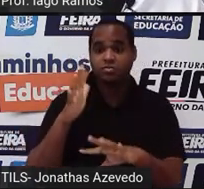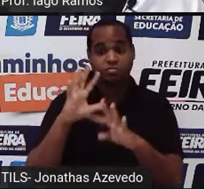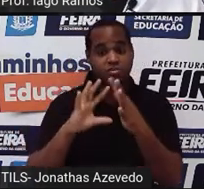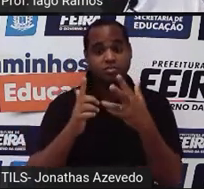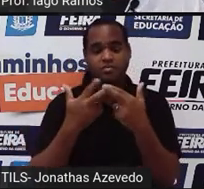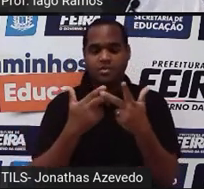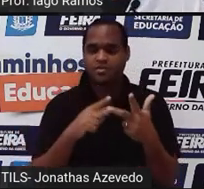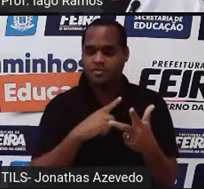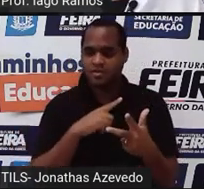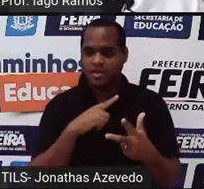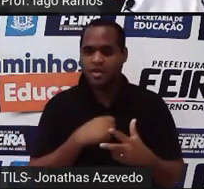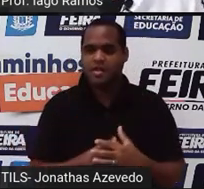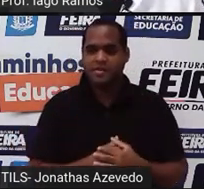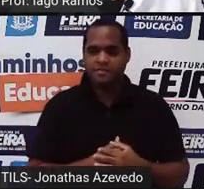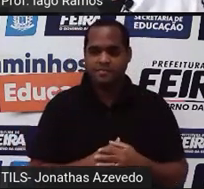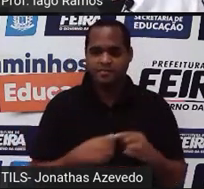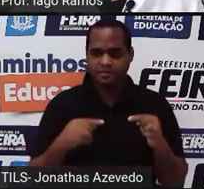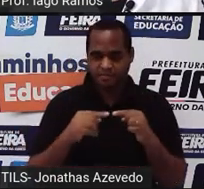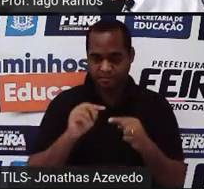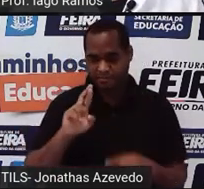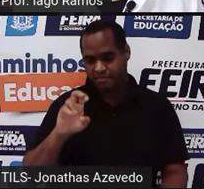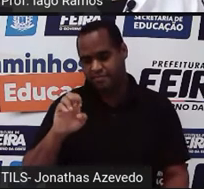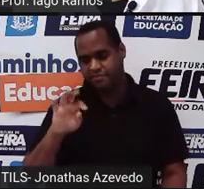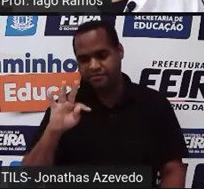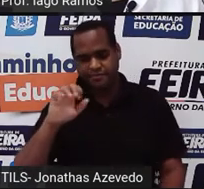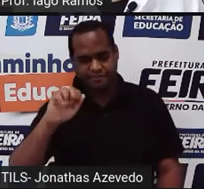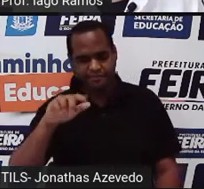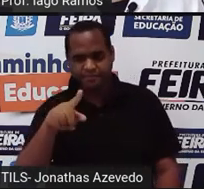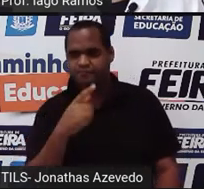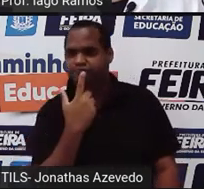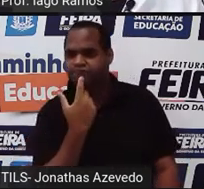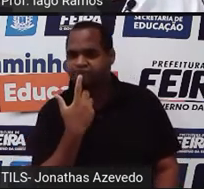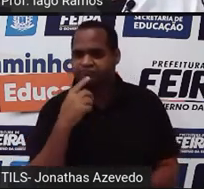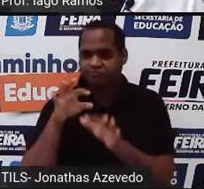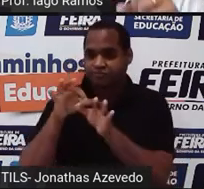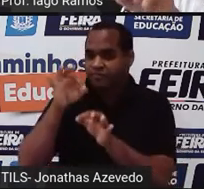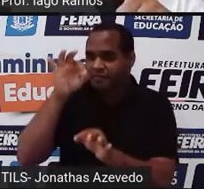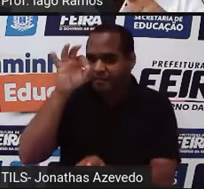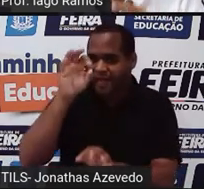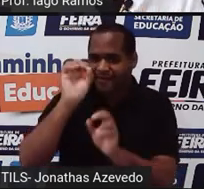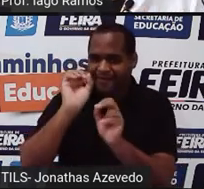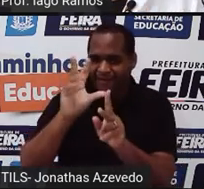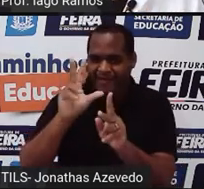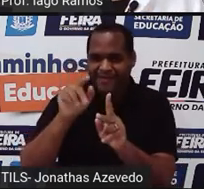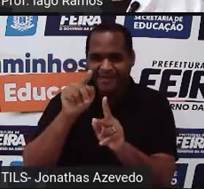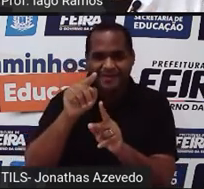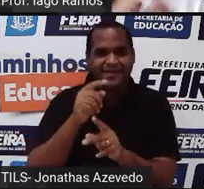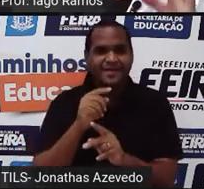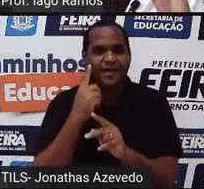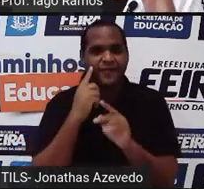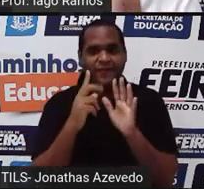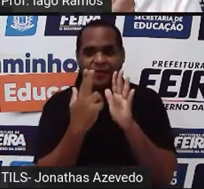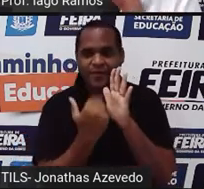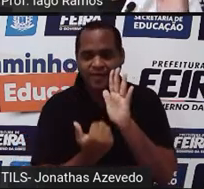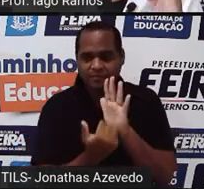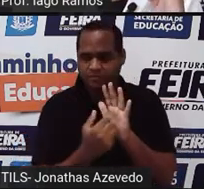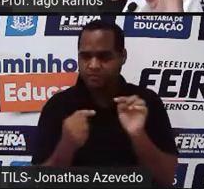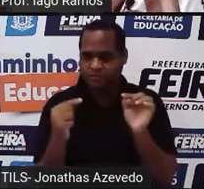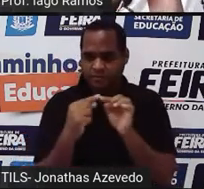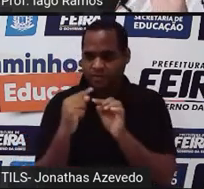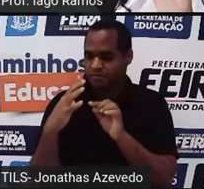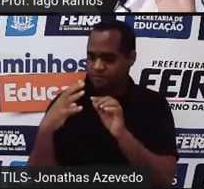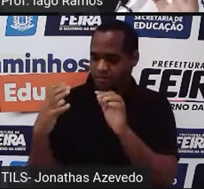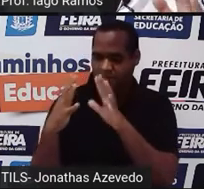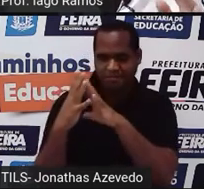espelho. Nesse caso vai ser a reta. Essa reta vermelha em pé. Então essa figura que já está aí vai refletir nesse